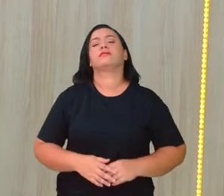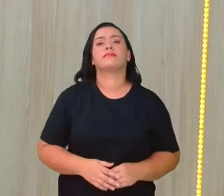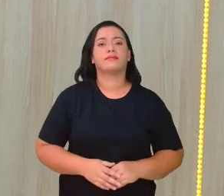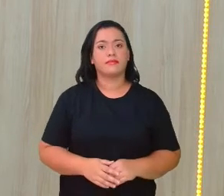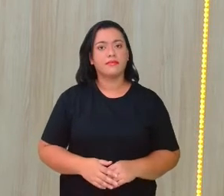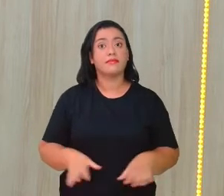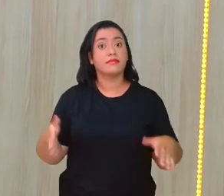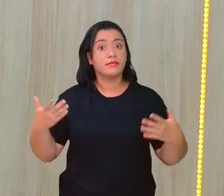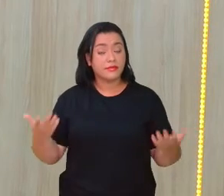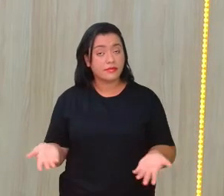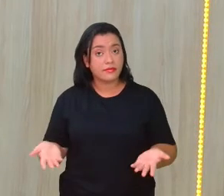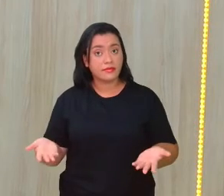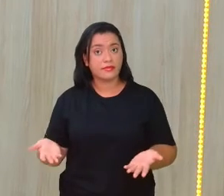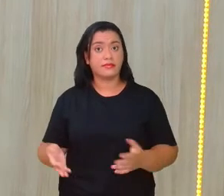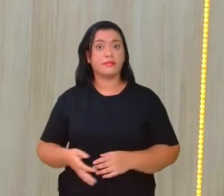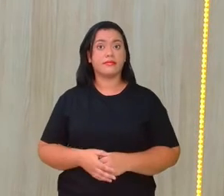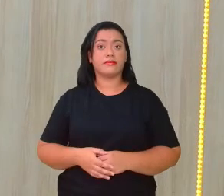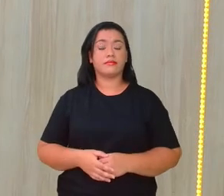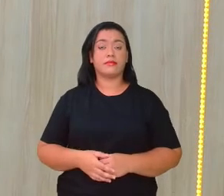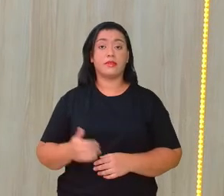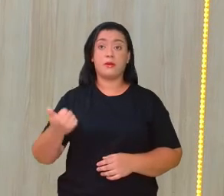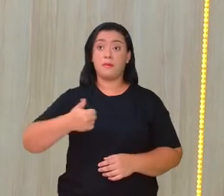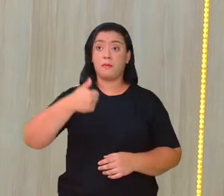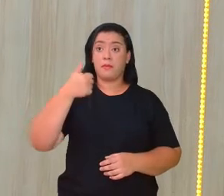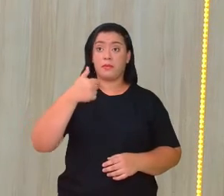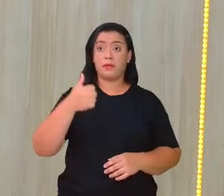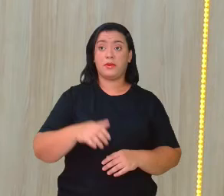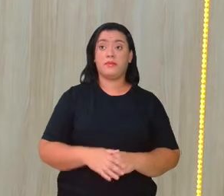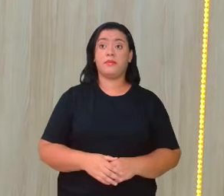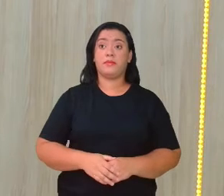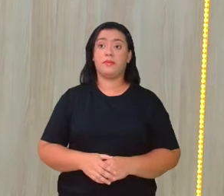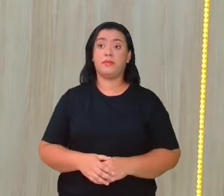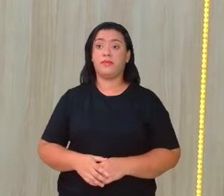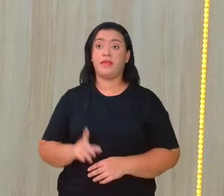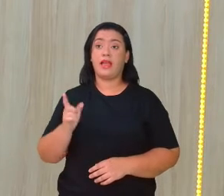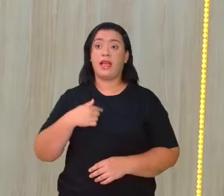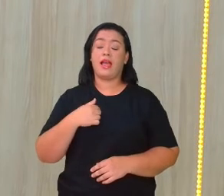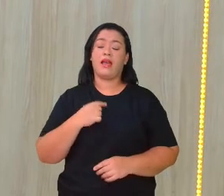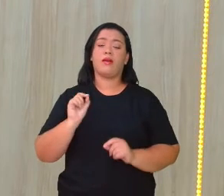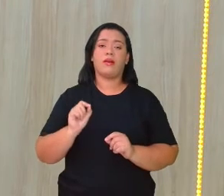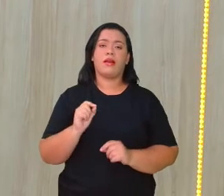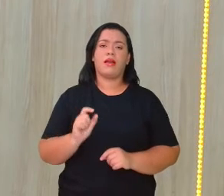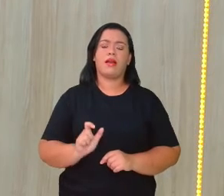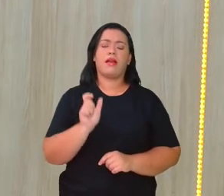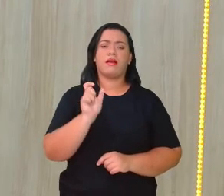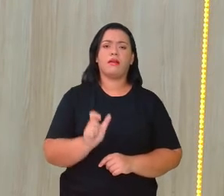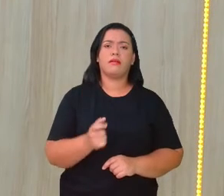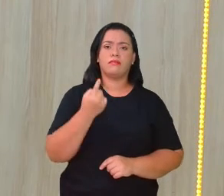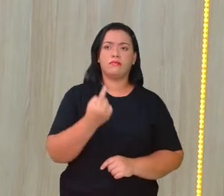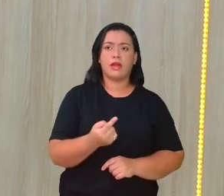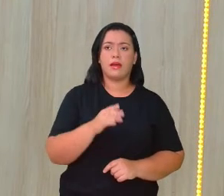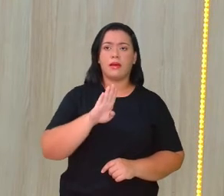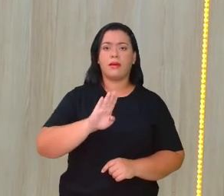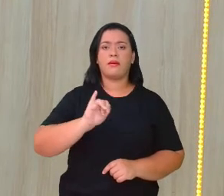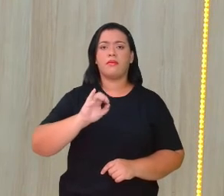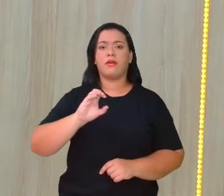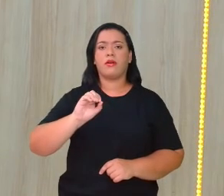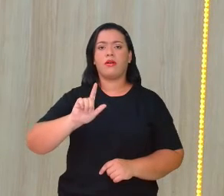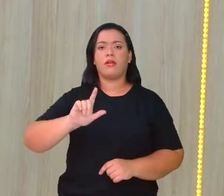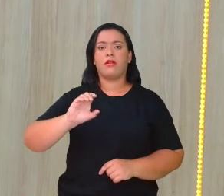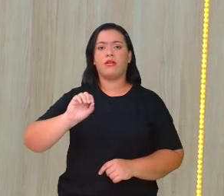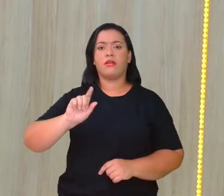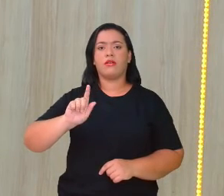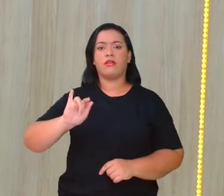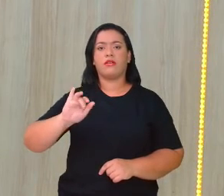atingido. Então, o primeiro deles é a individualidade biológica. Então, nada mais é do